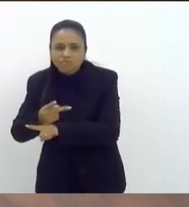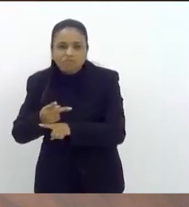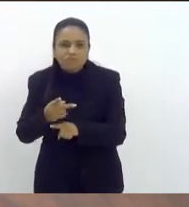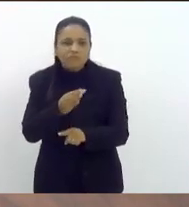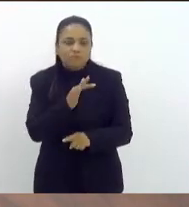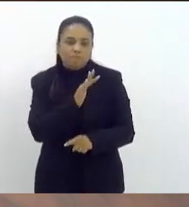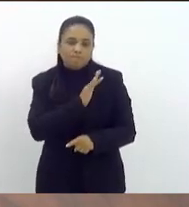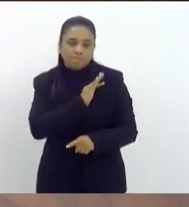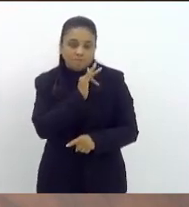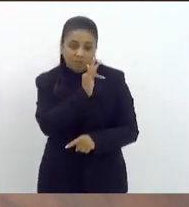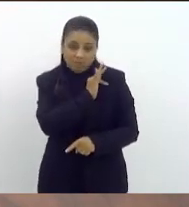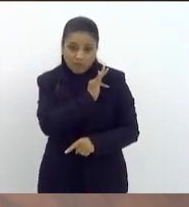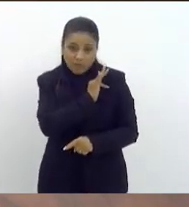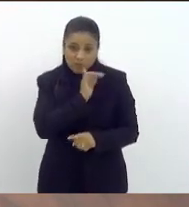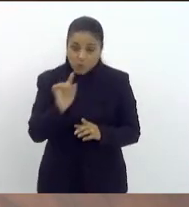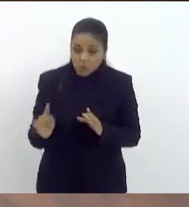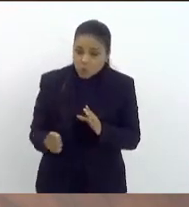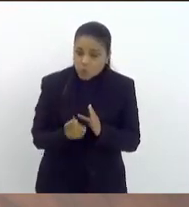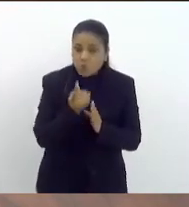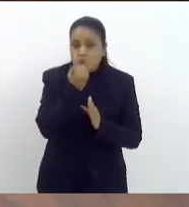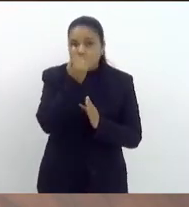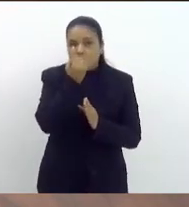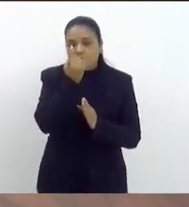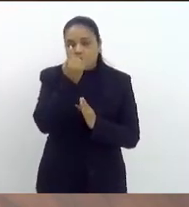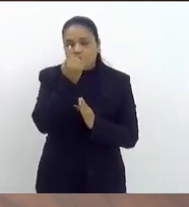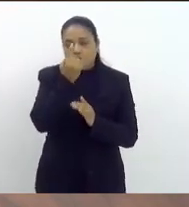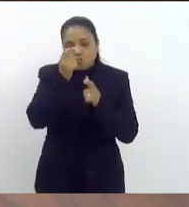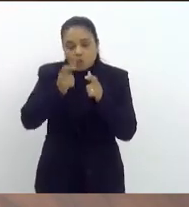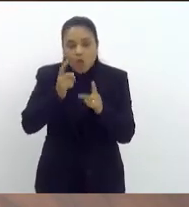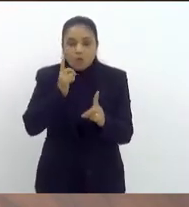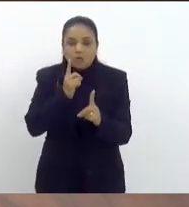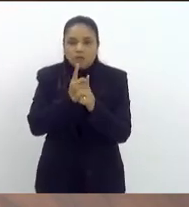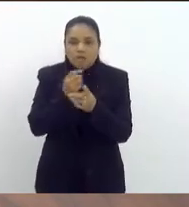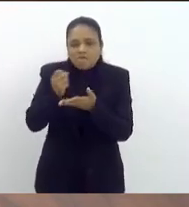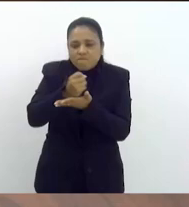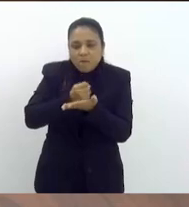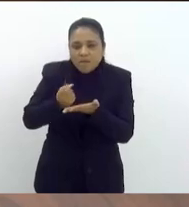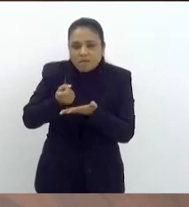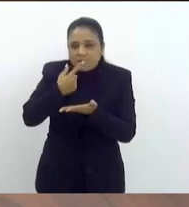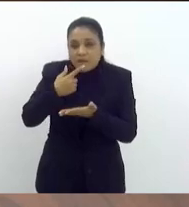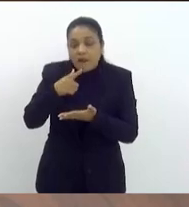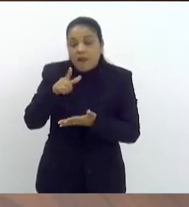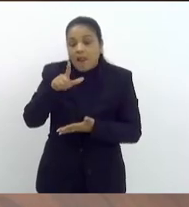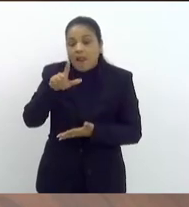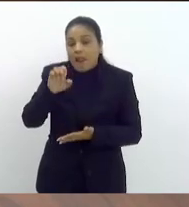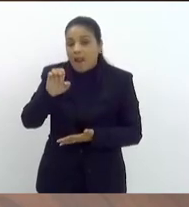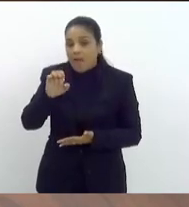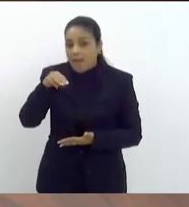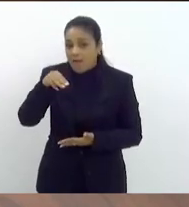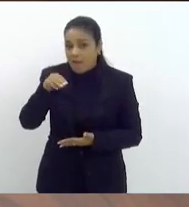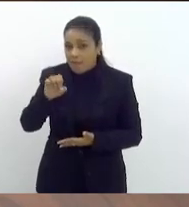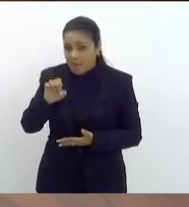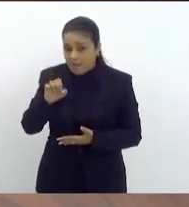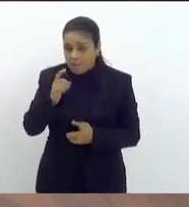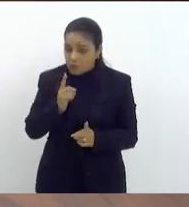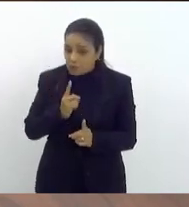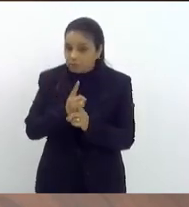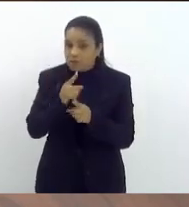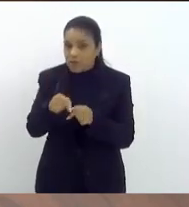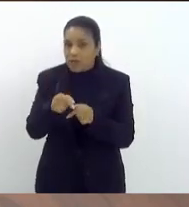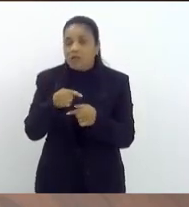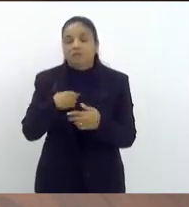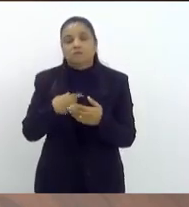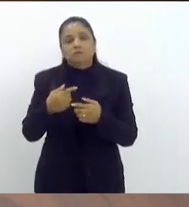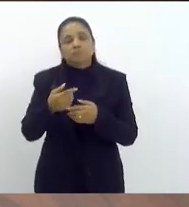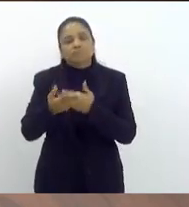e apenas no Leme numa farmácia pequena no Leme eu consegui achar uma medicação e no mandato passado essa matéria também